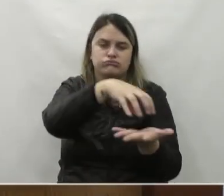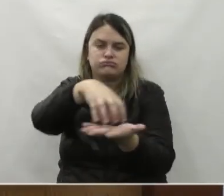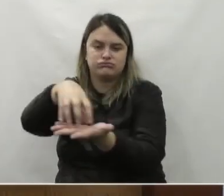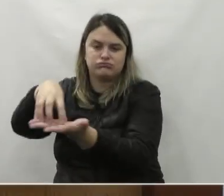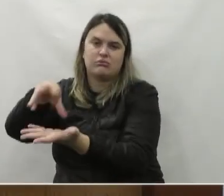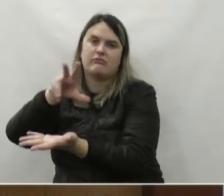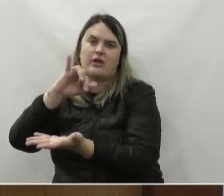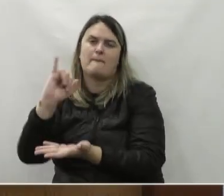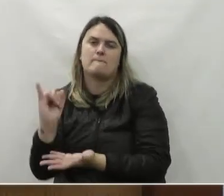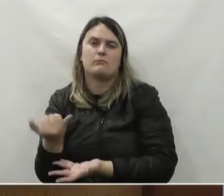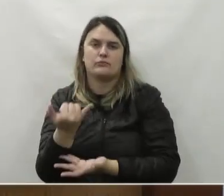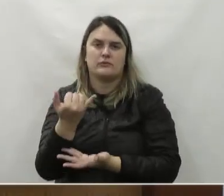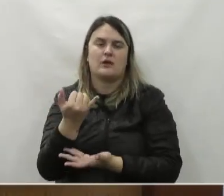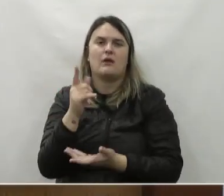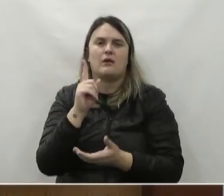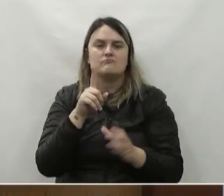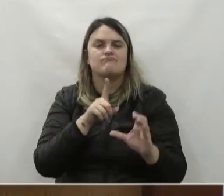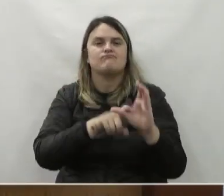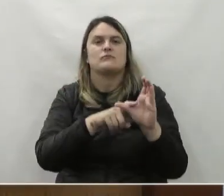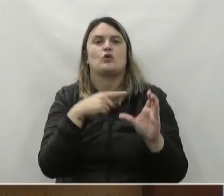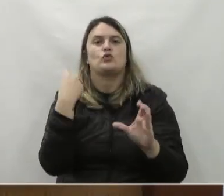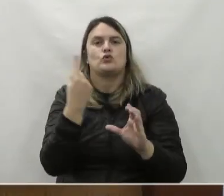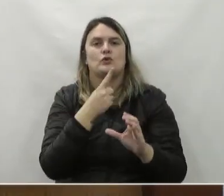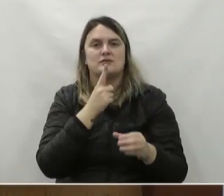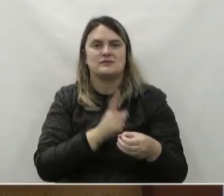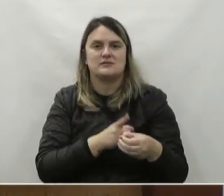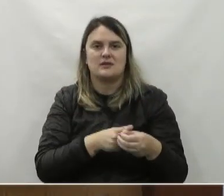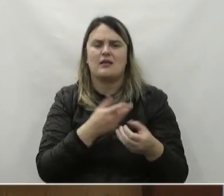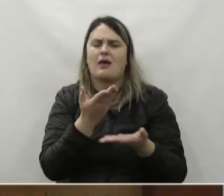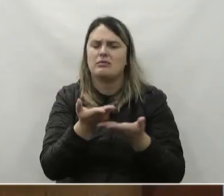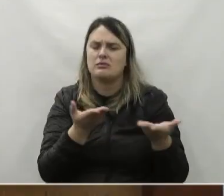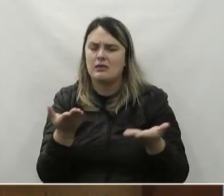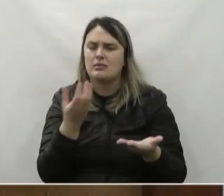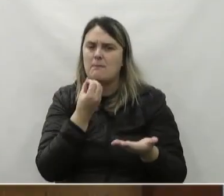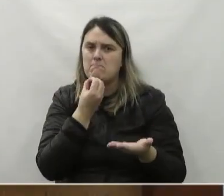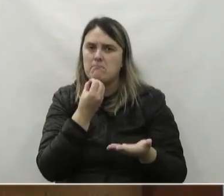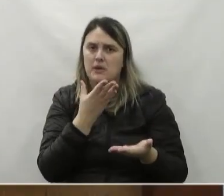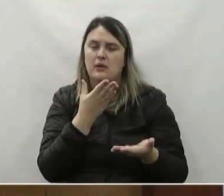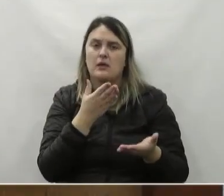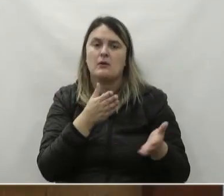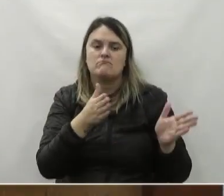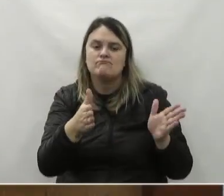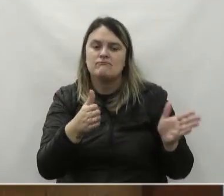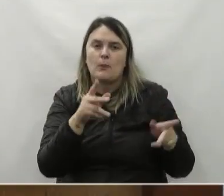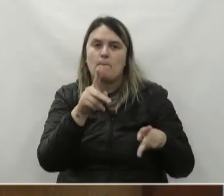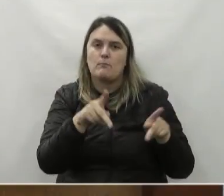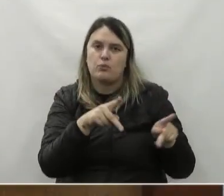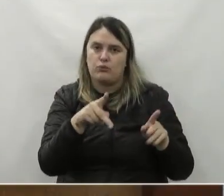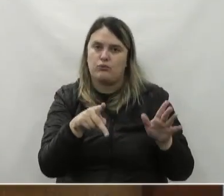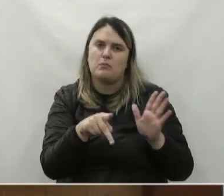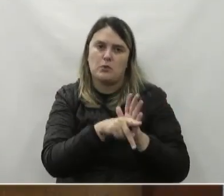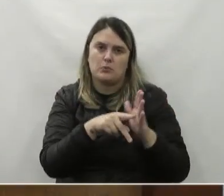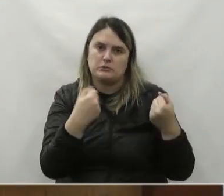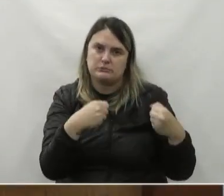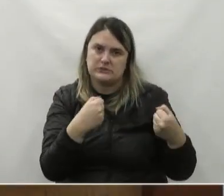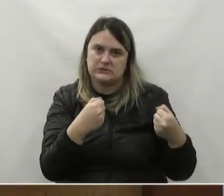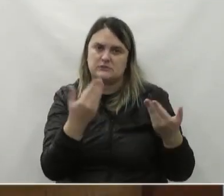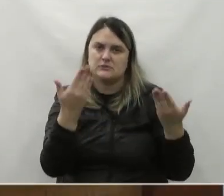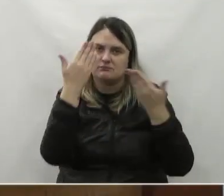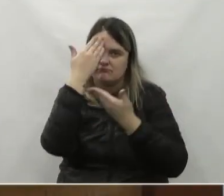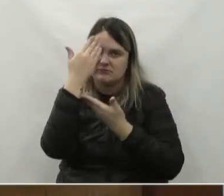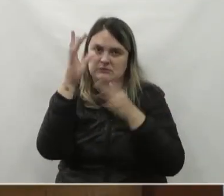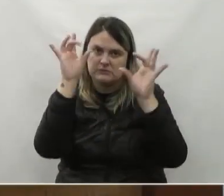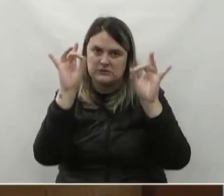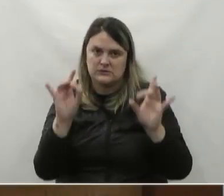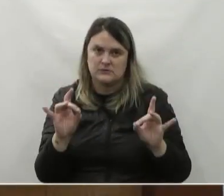falo, são parceiras do município, atendem muito bem uma faixa da nossa população, e o agradecimento no dia